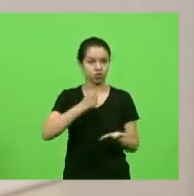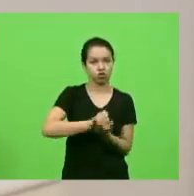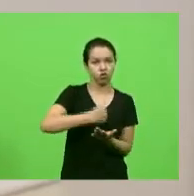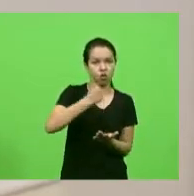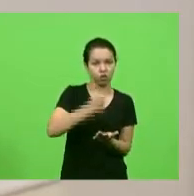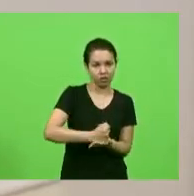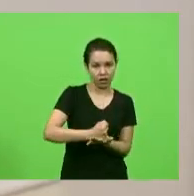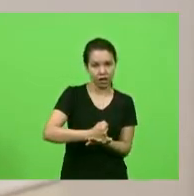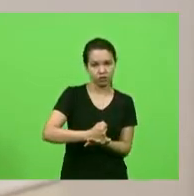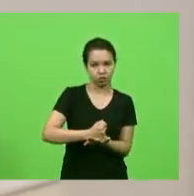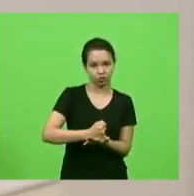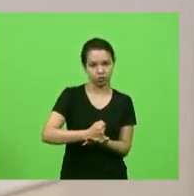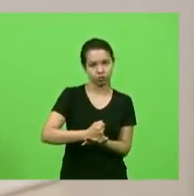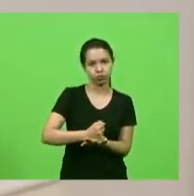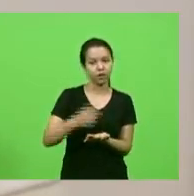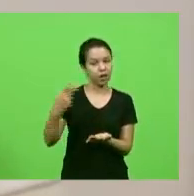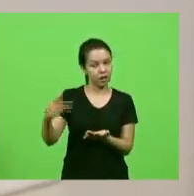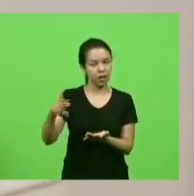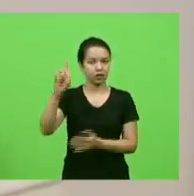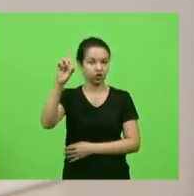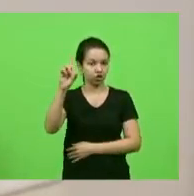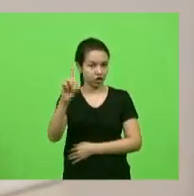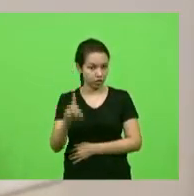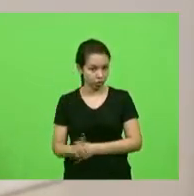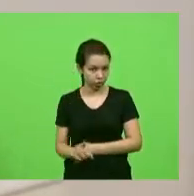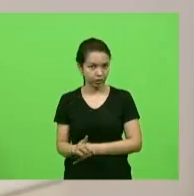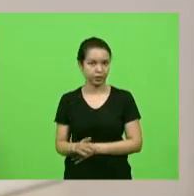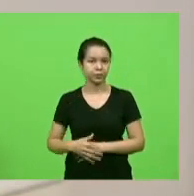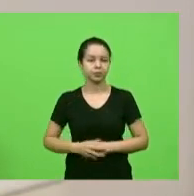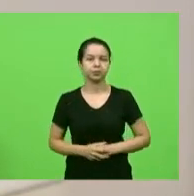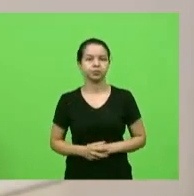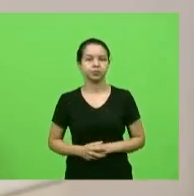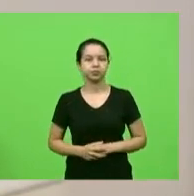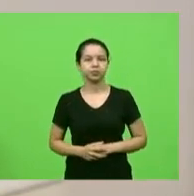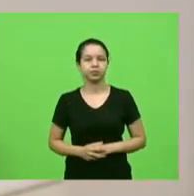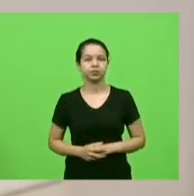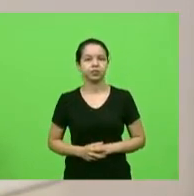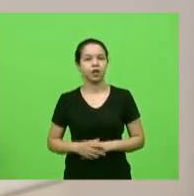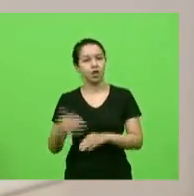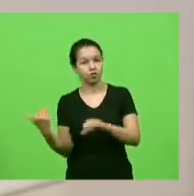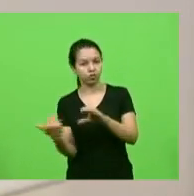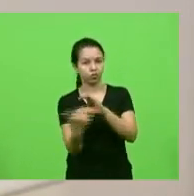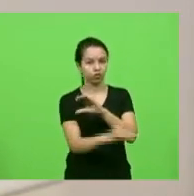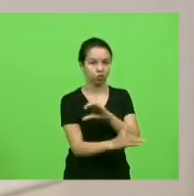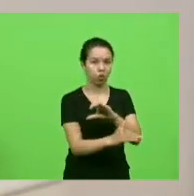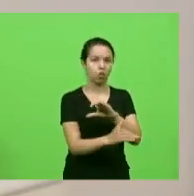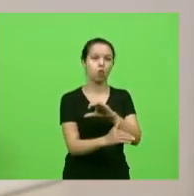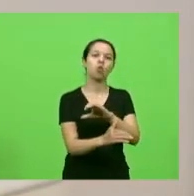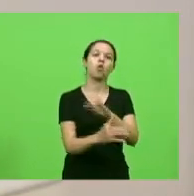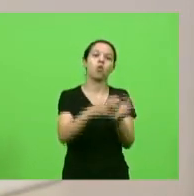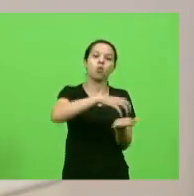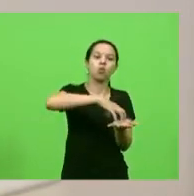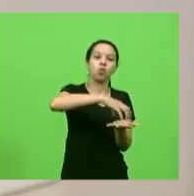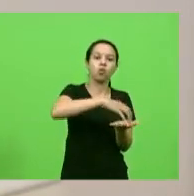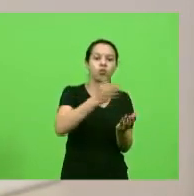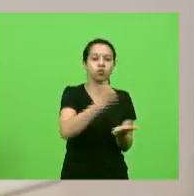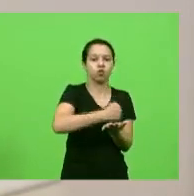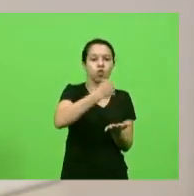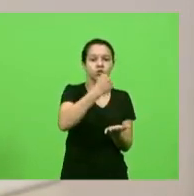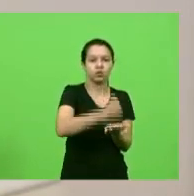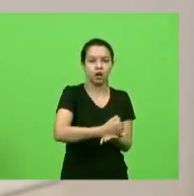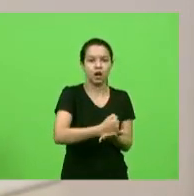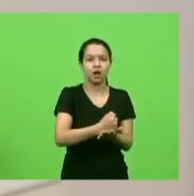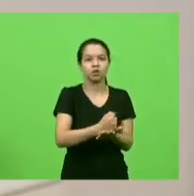da Diretoria de Licitações de Contratos ao Núcleo de Contratos, abre aspas, para providenciar os trâmites para dispensa